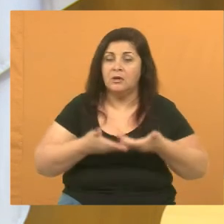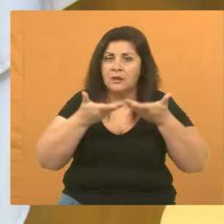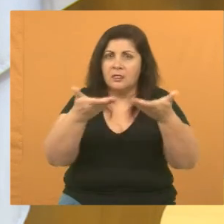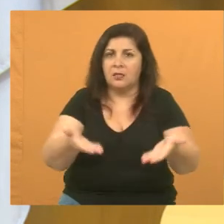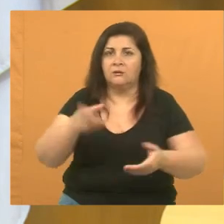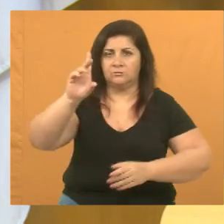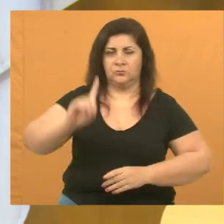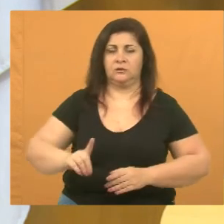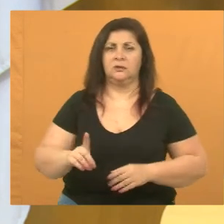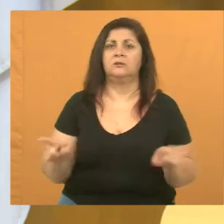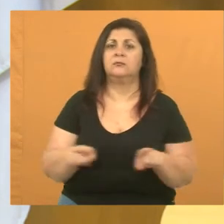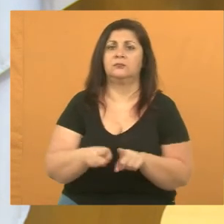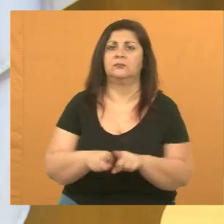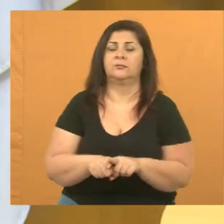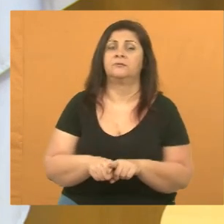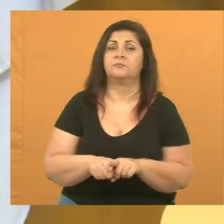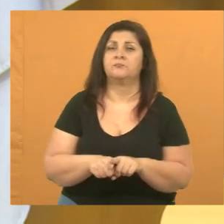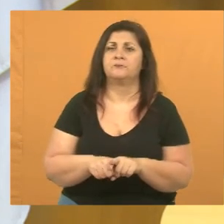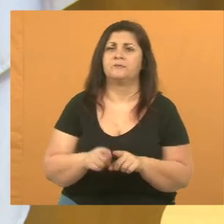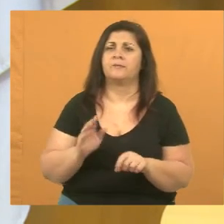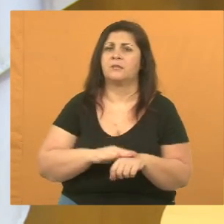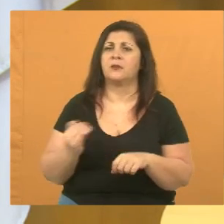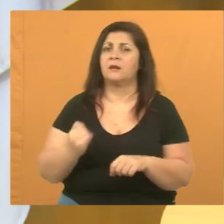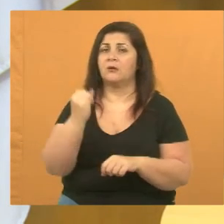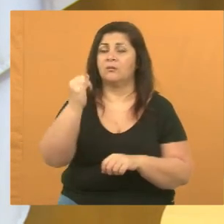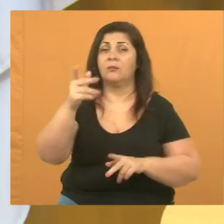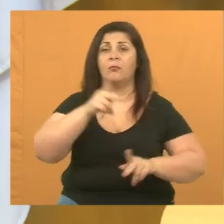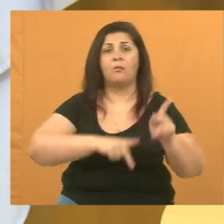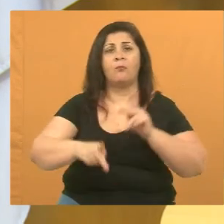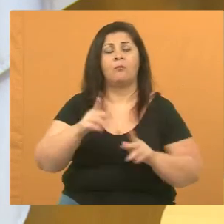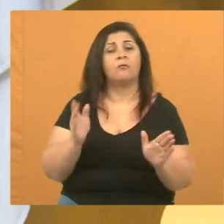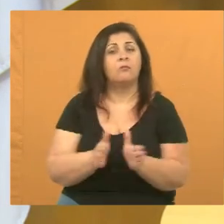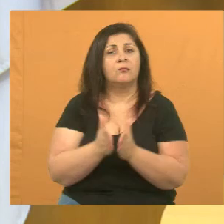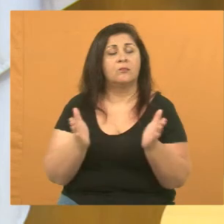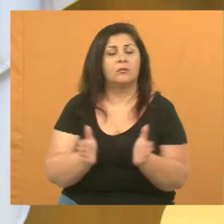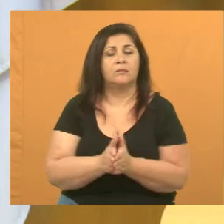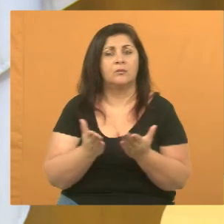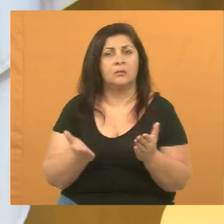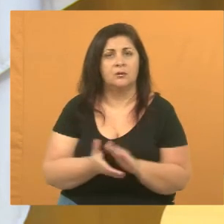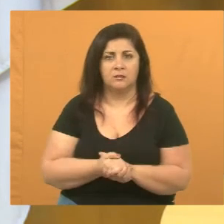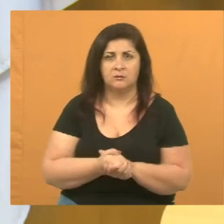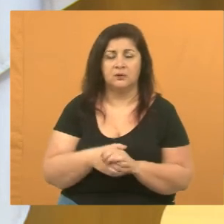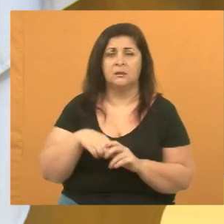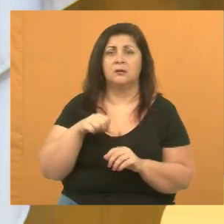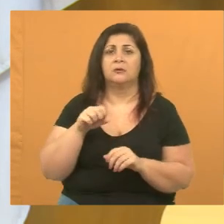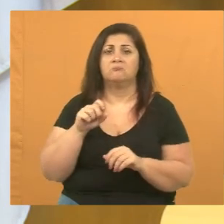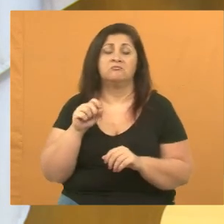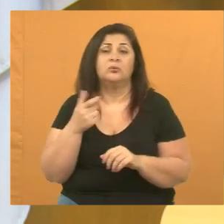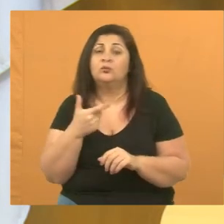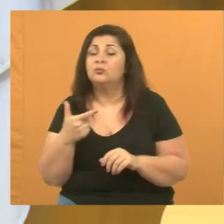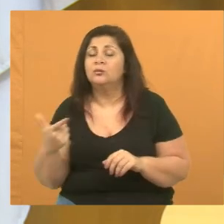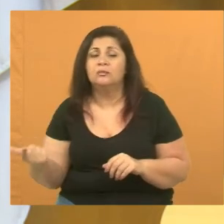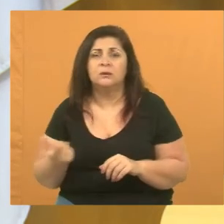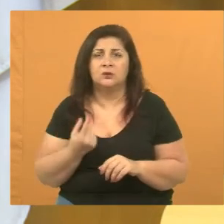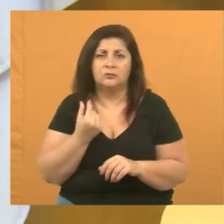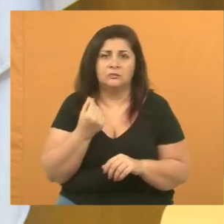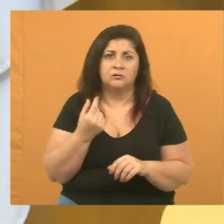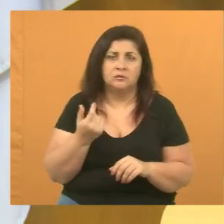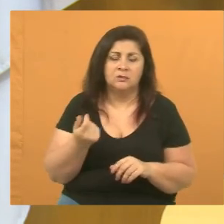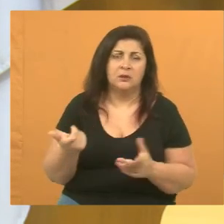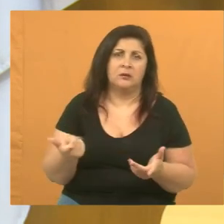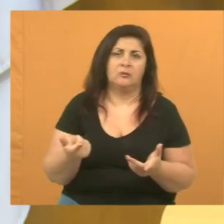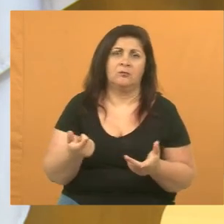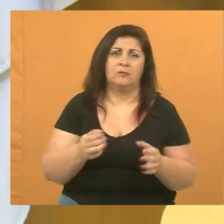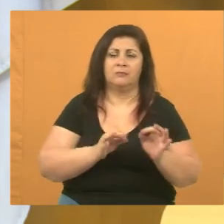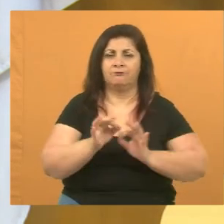direito, está voltado principalmente à população de baixa renda, quem dispõe de condições financeiras